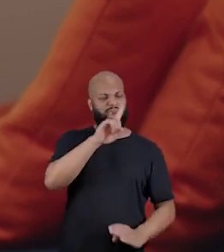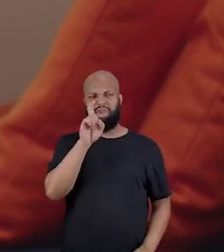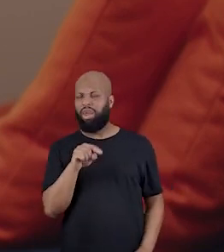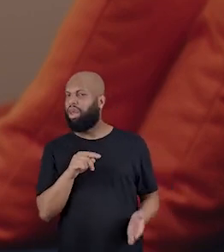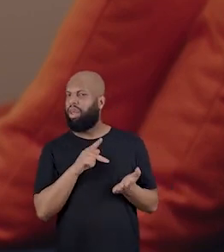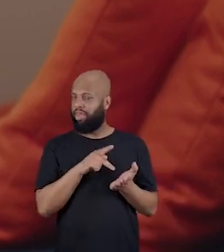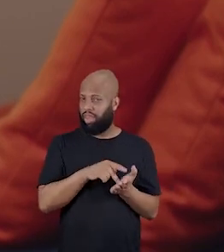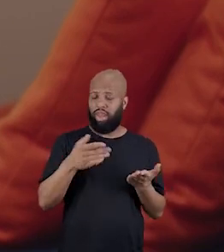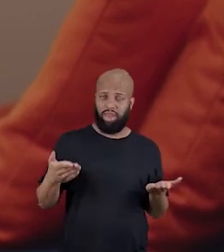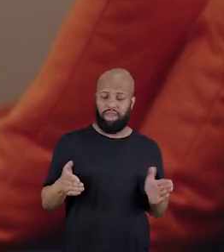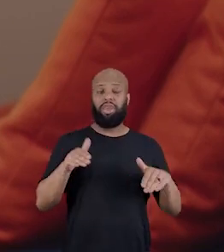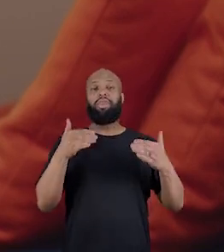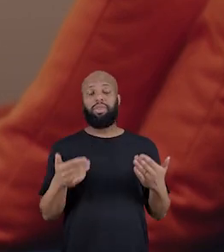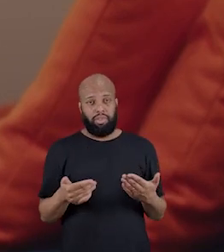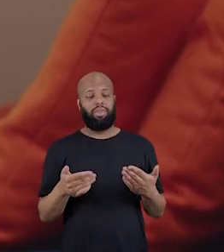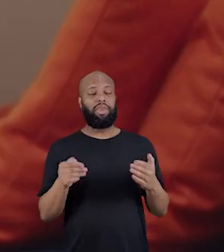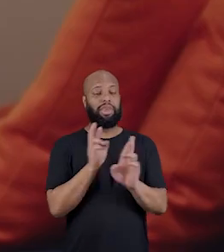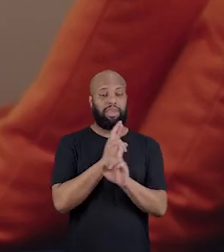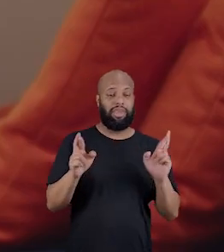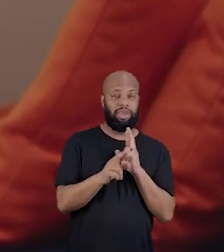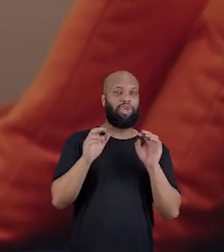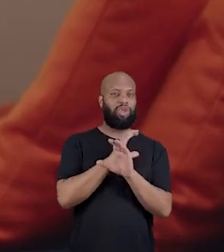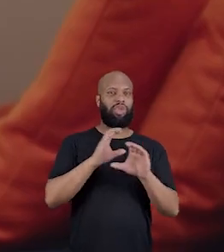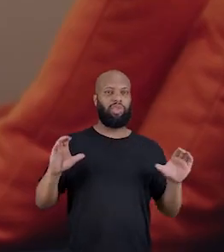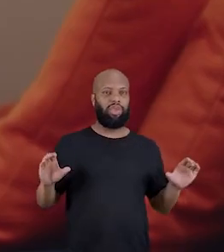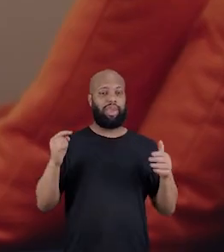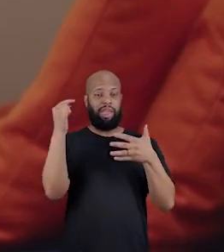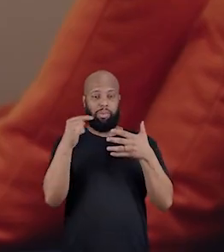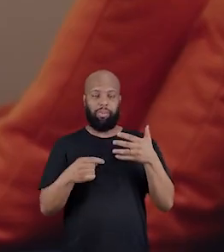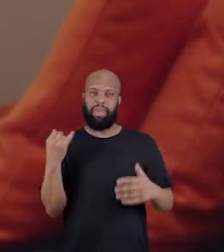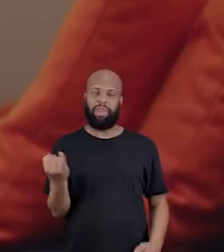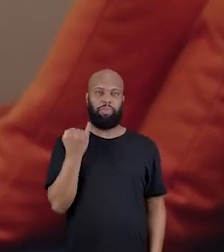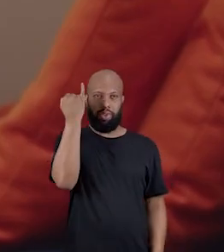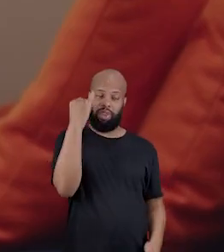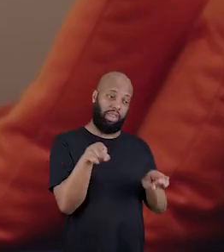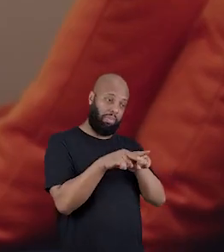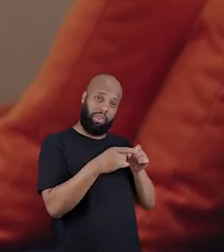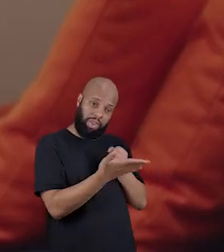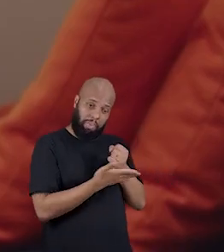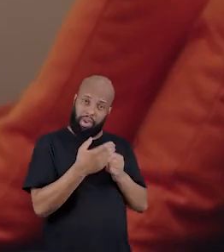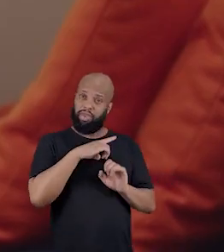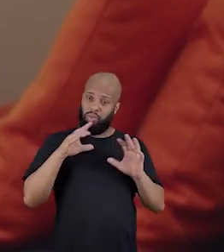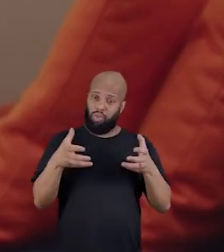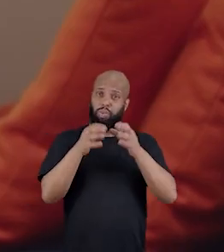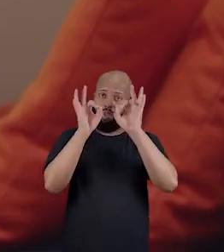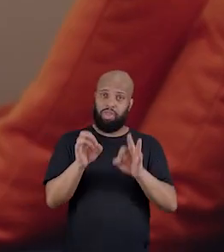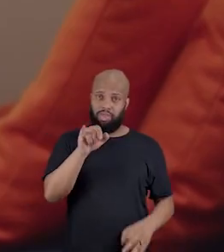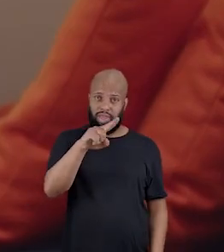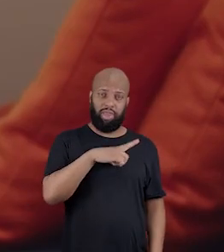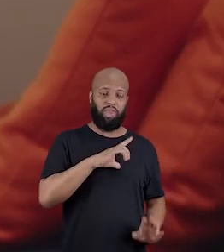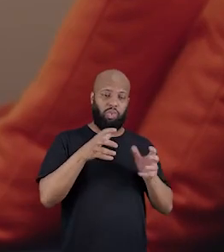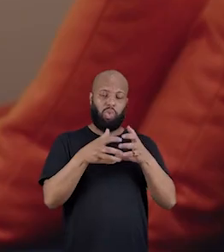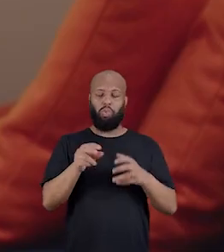ajudar? Será mesmo? Então, a relação de confiança, ela é o elemento fundamental e a base para você ter um time,